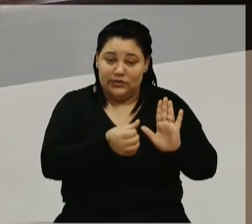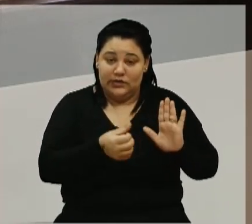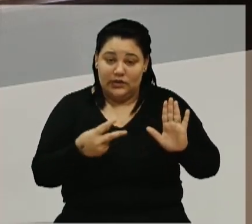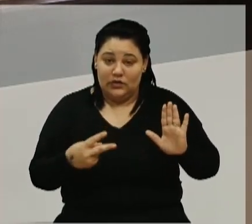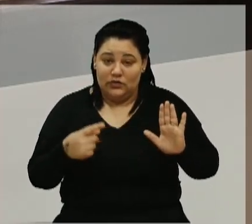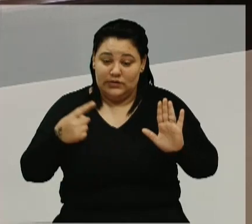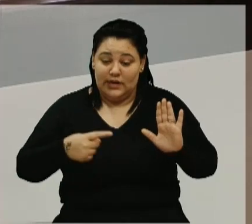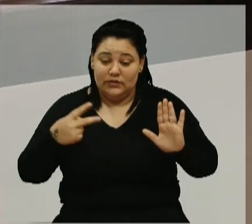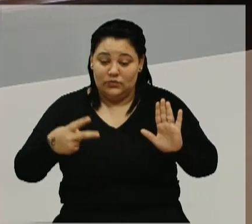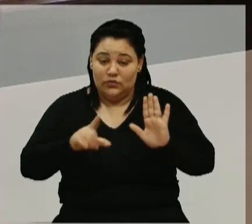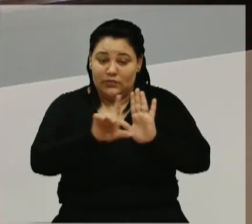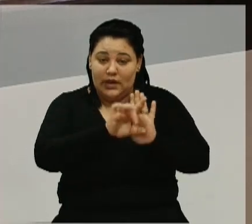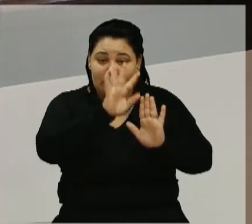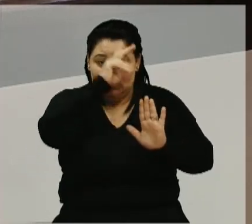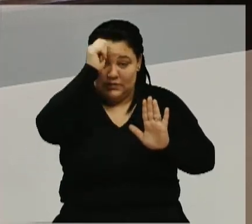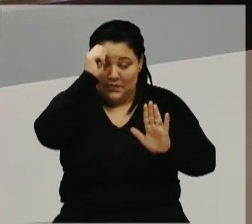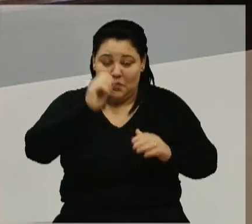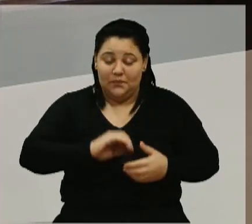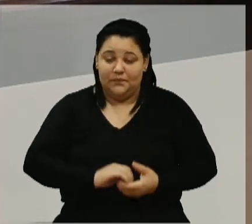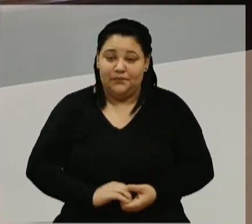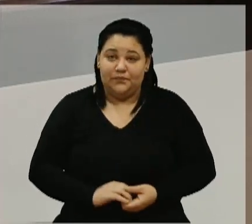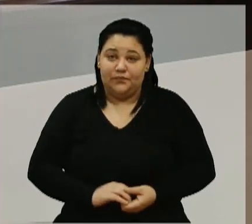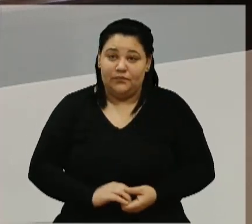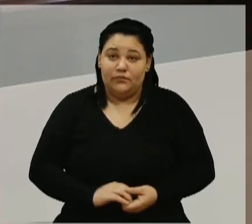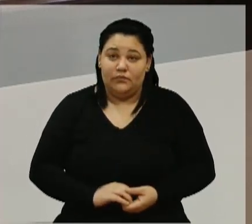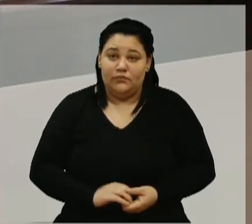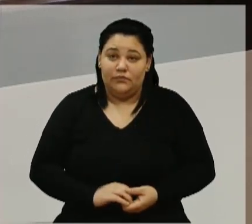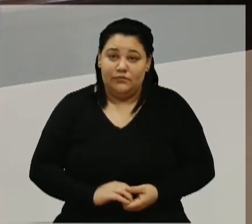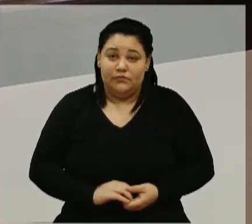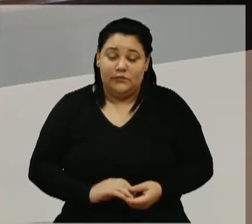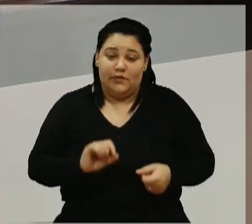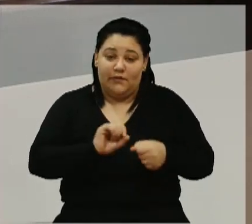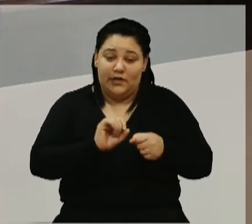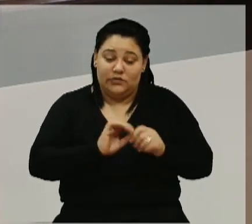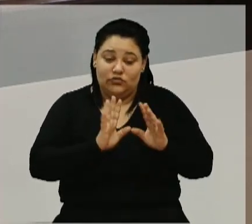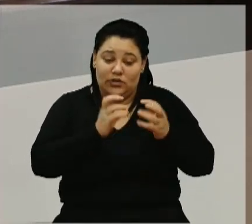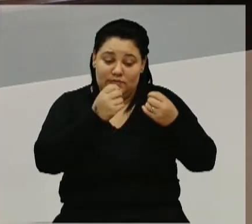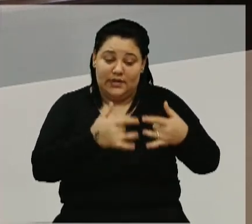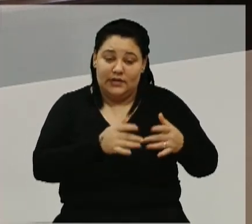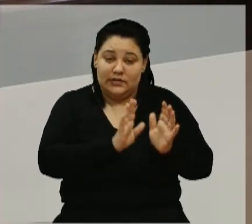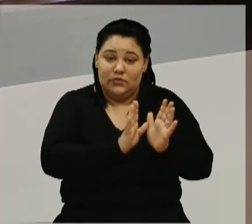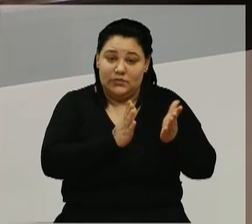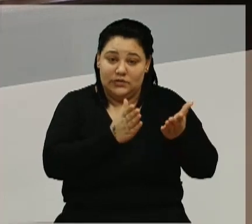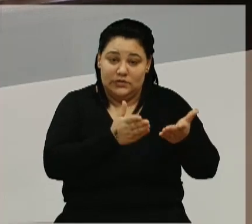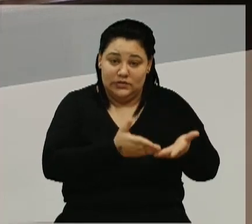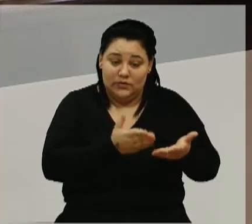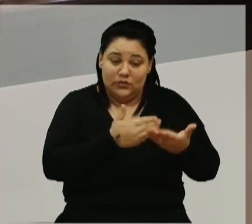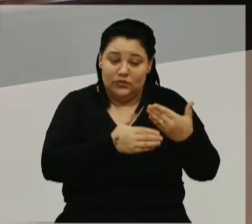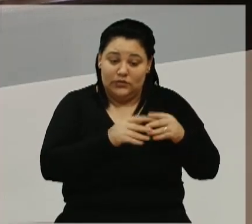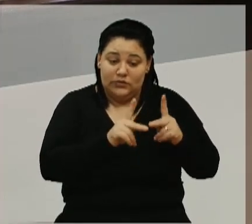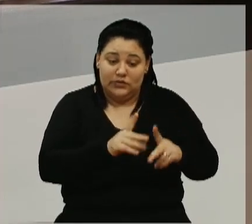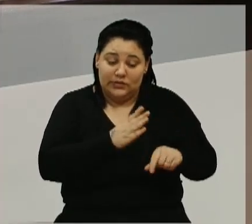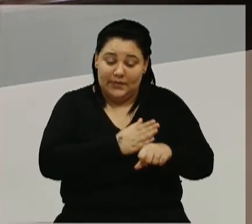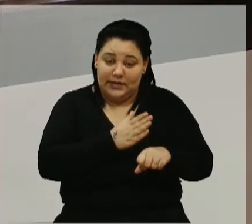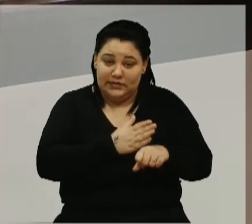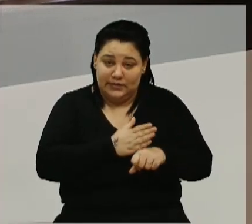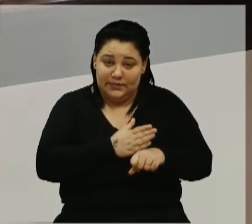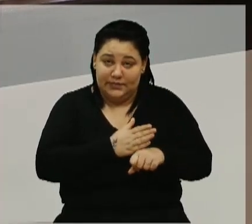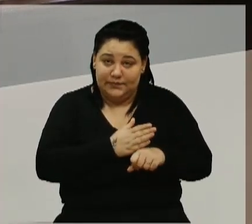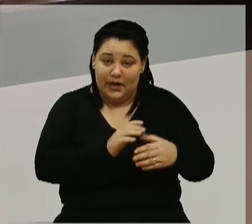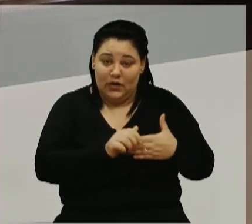Lei Orgânica do Município. Face ao exposto, esta comissão, por seus integrantes, com base